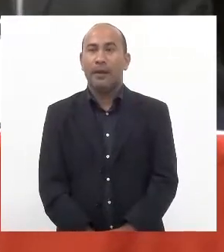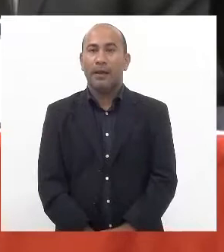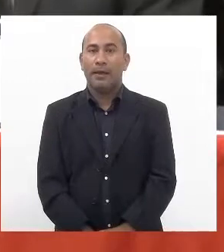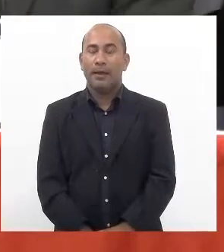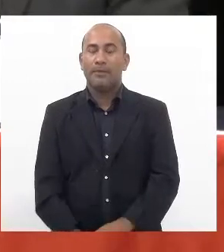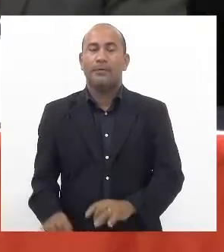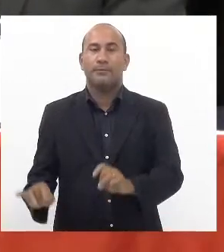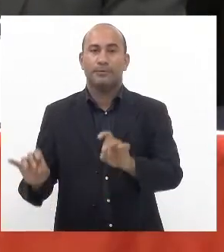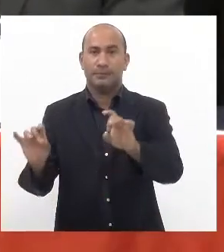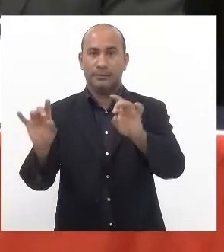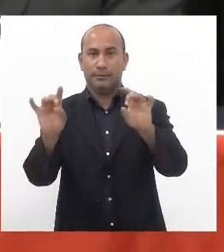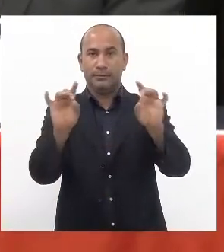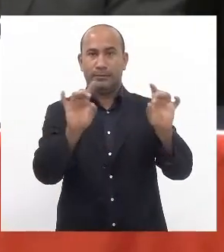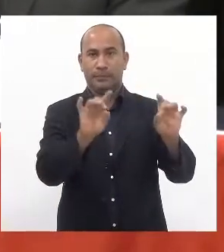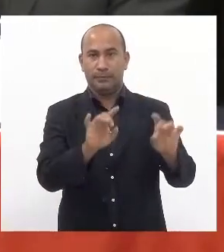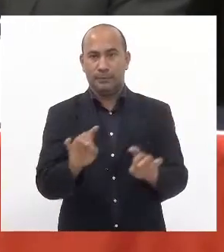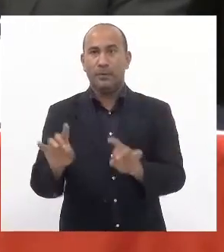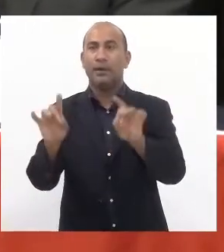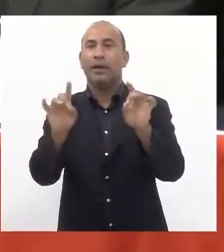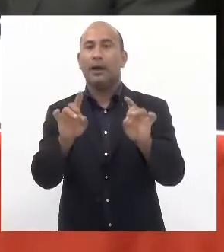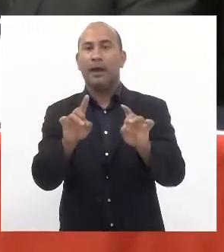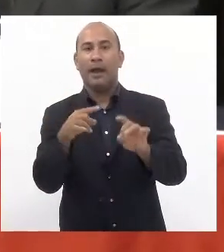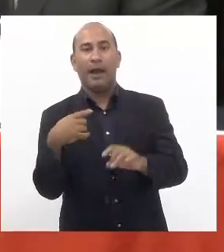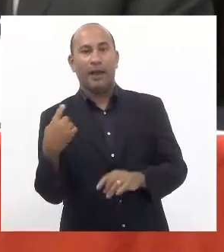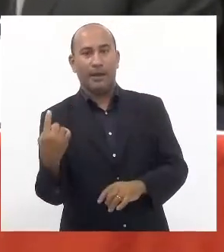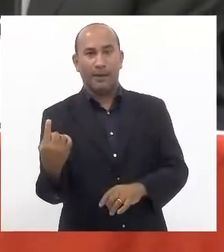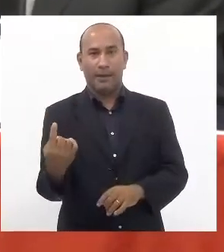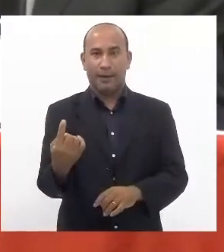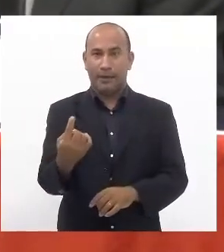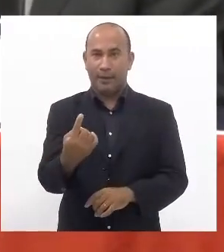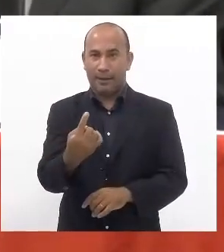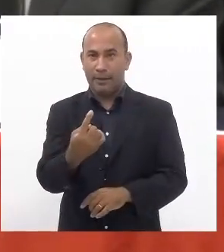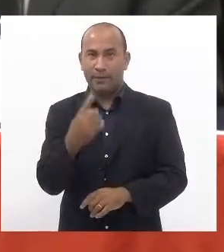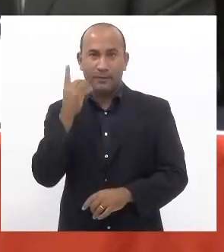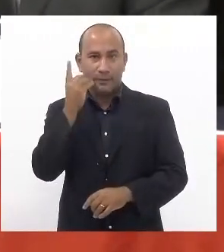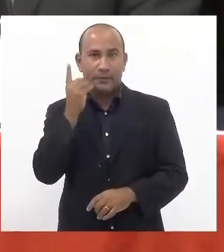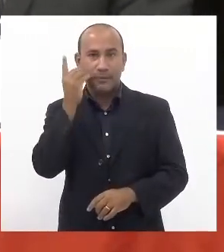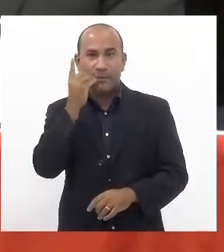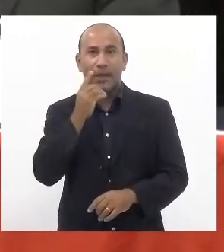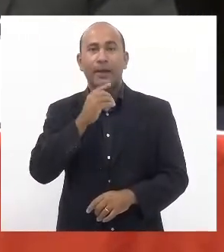especial, a nossa querida deputada Jandira Fegali,